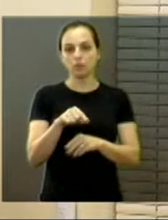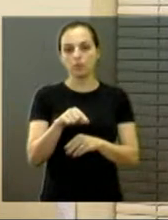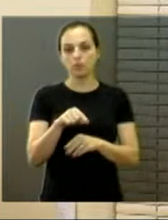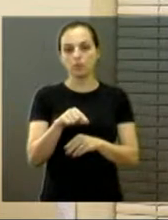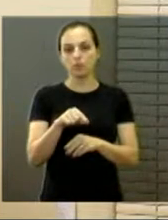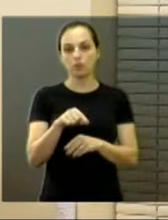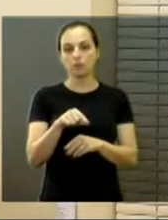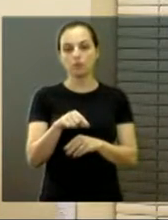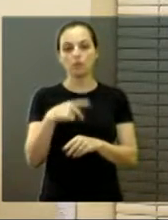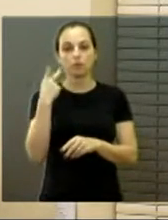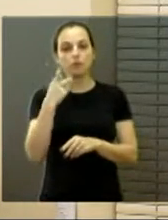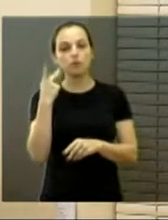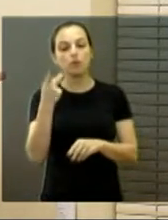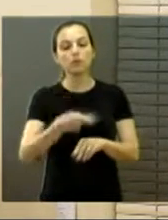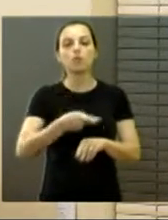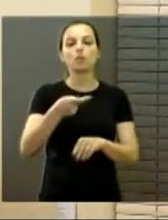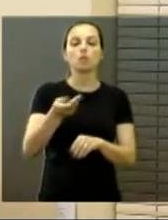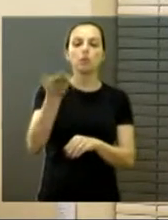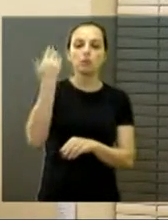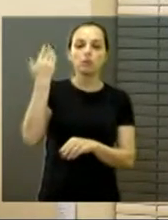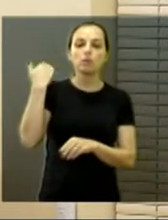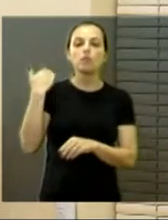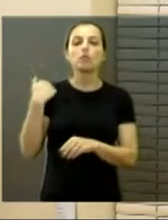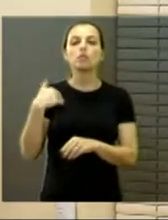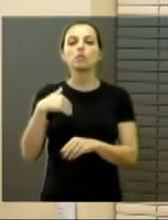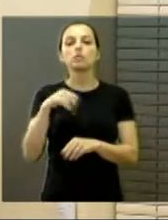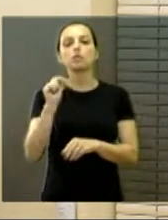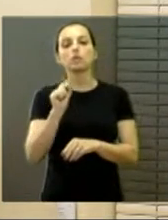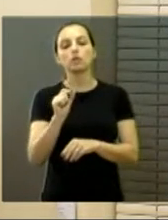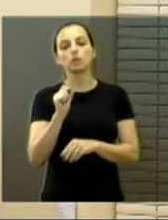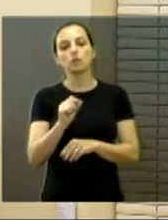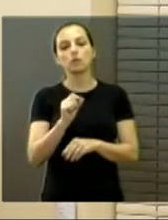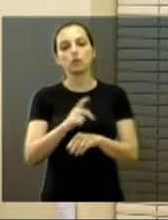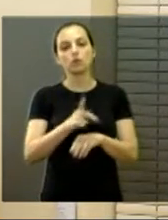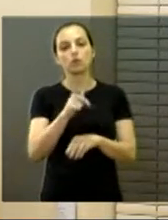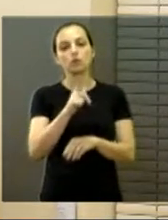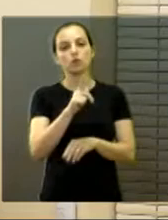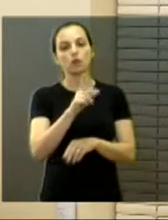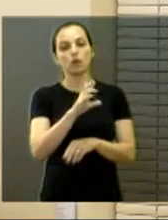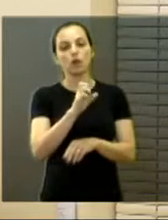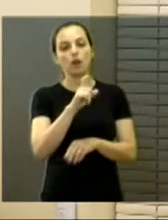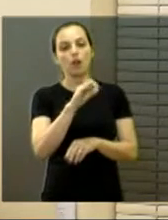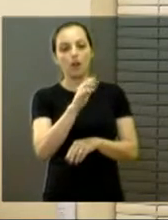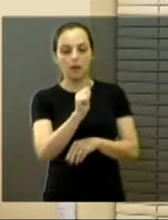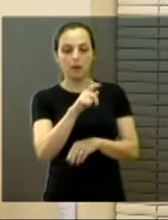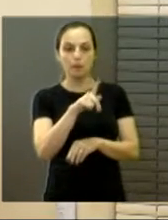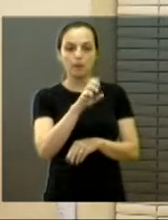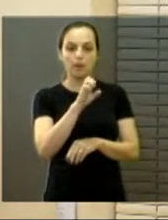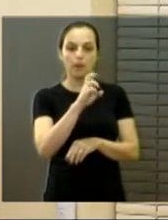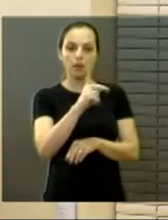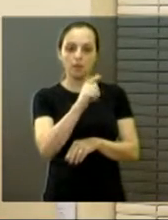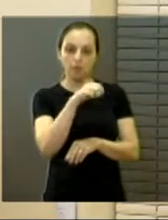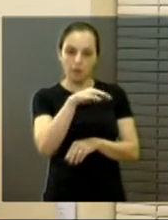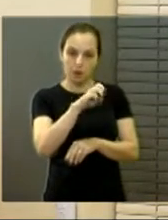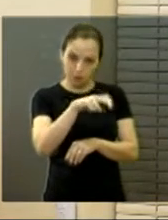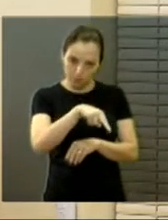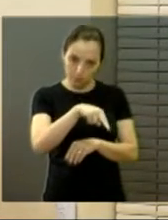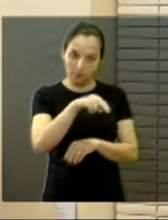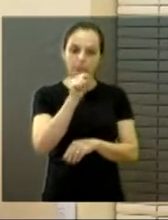recebedoras dos prêmios anteriores, Eliette Safiotti, a doutora Clara Peckman foi a primeira homenageada,